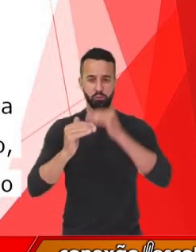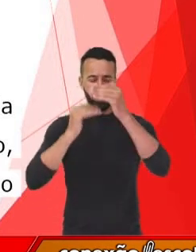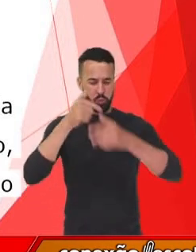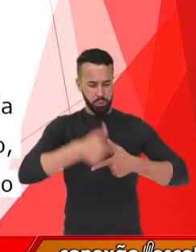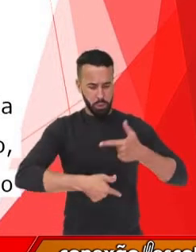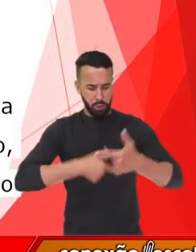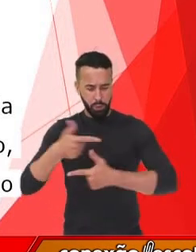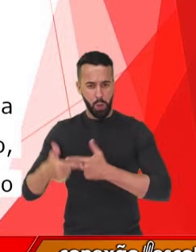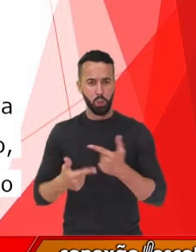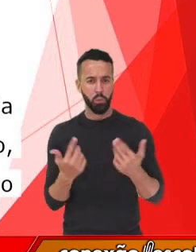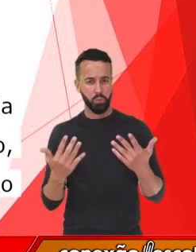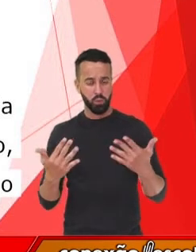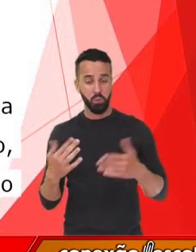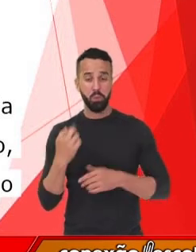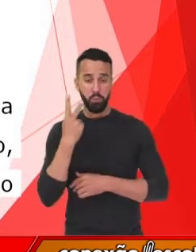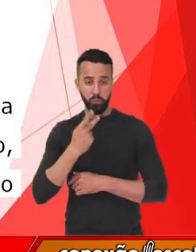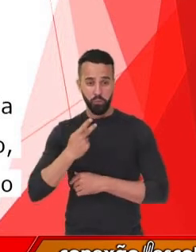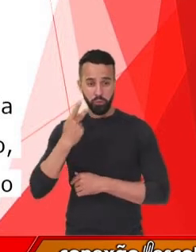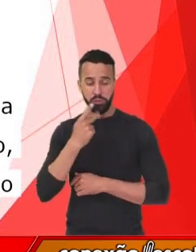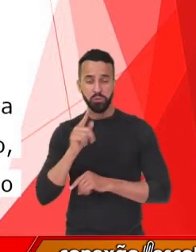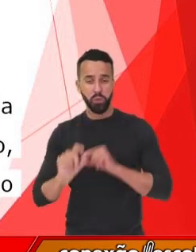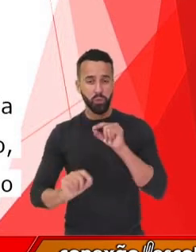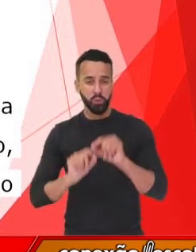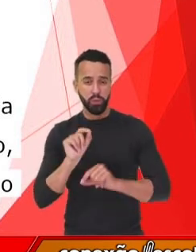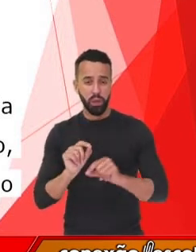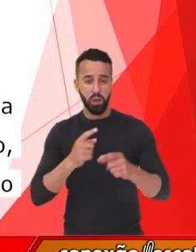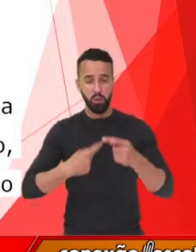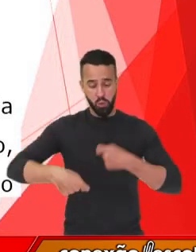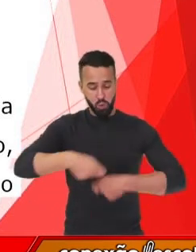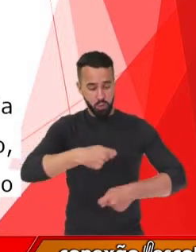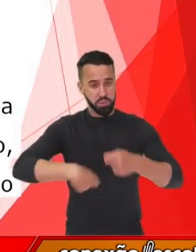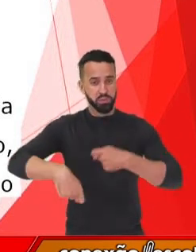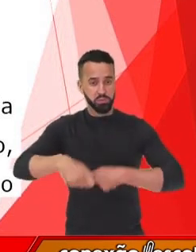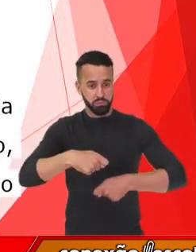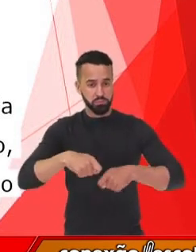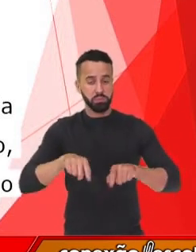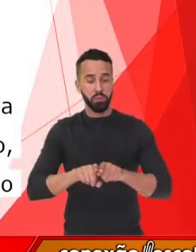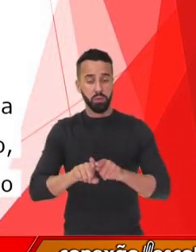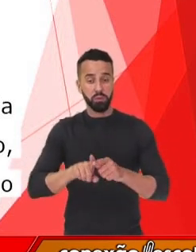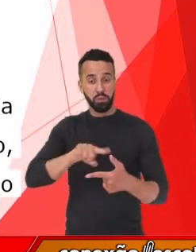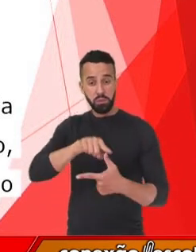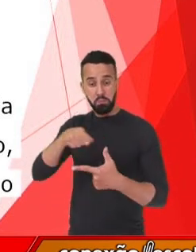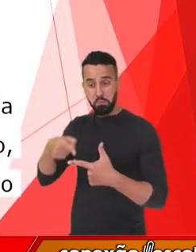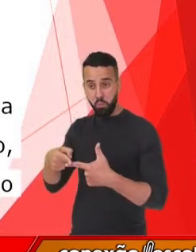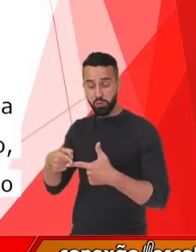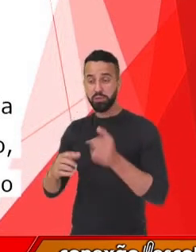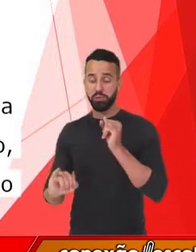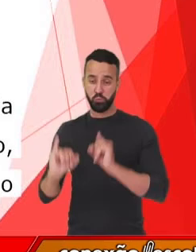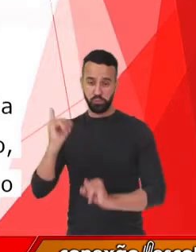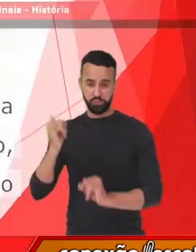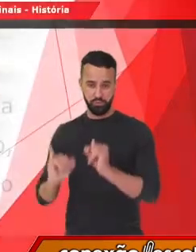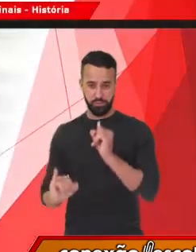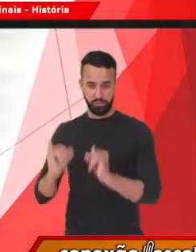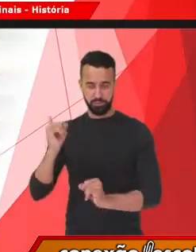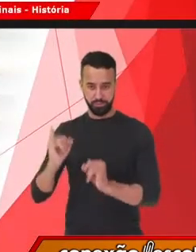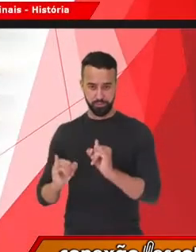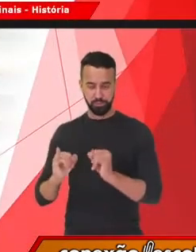manufaturas e uma política conhecida como comercialista e posteriormente